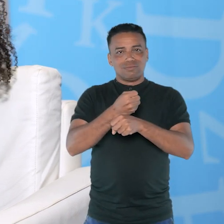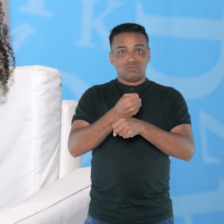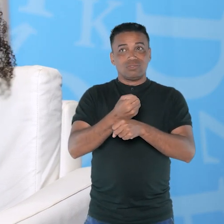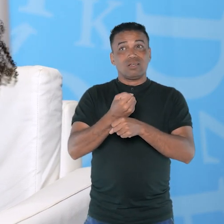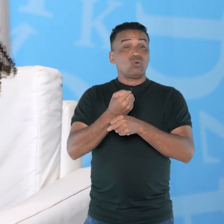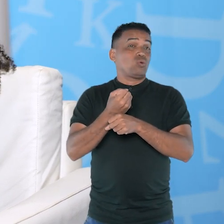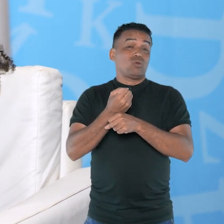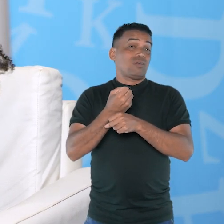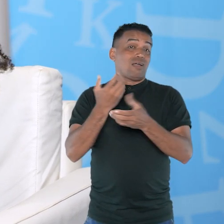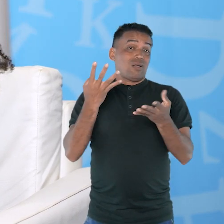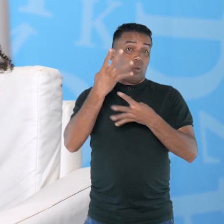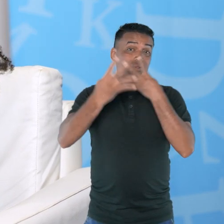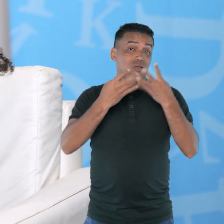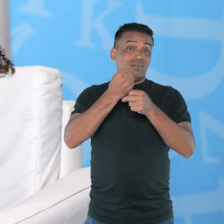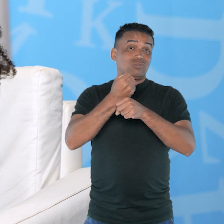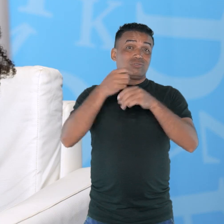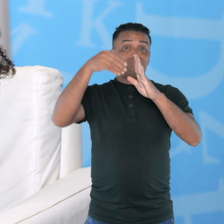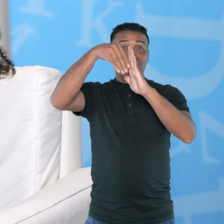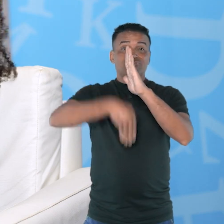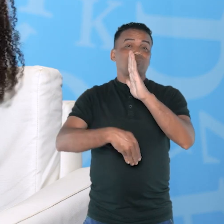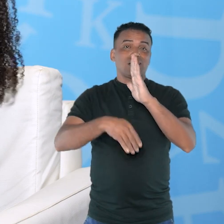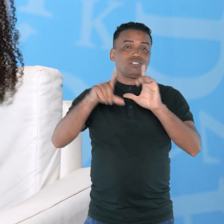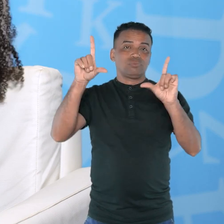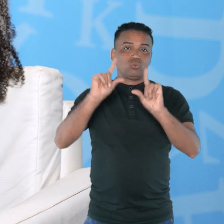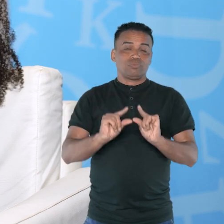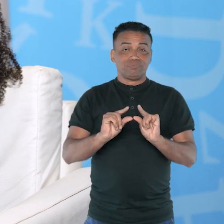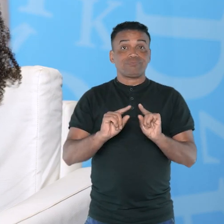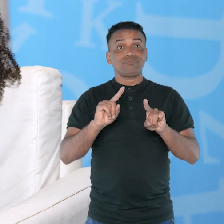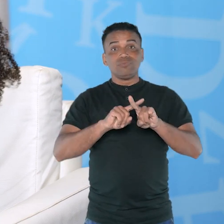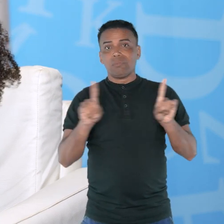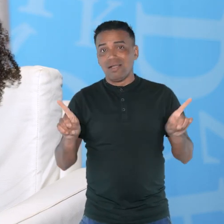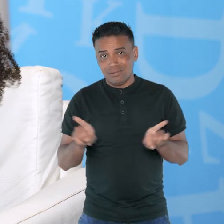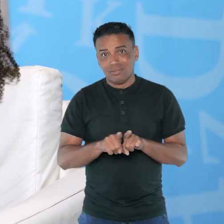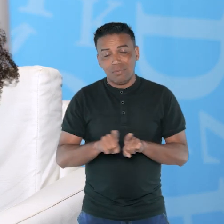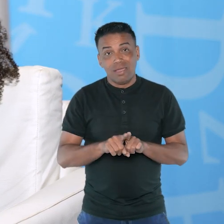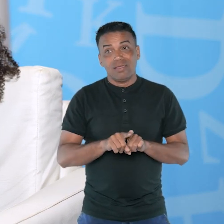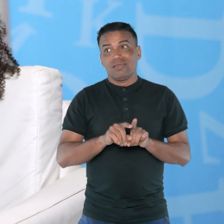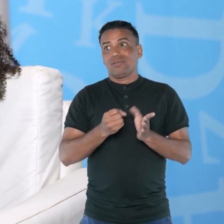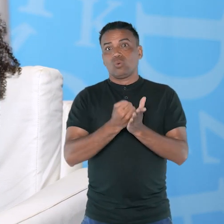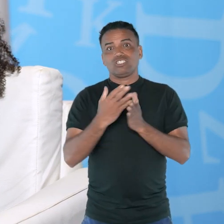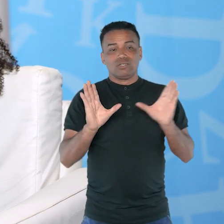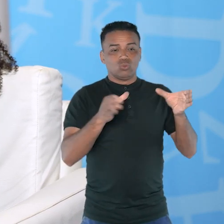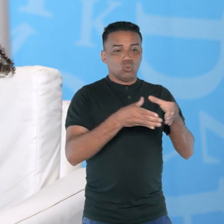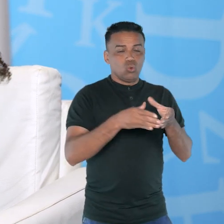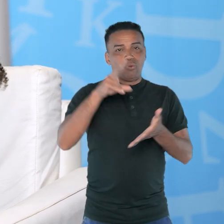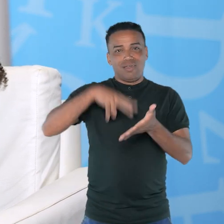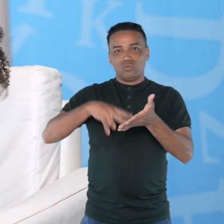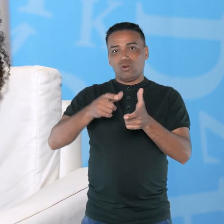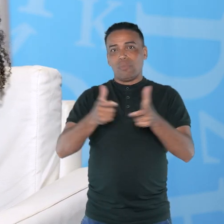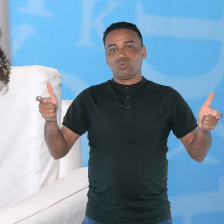essa queda. E, ao mesmo tempo, a gente tem um aumento no número de clubes de leitura no país. Então,